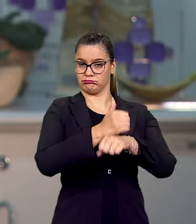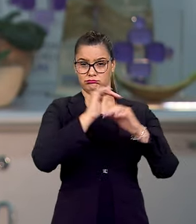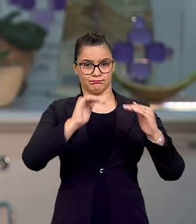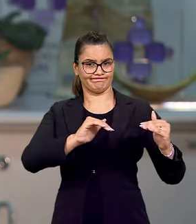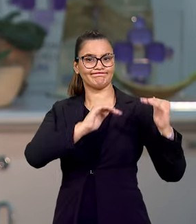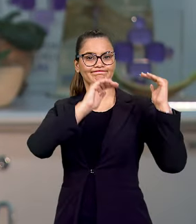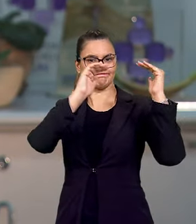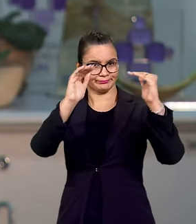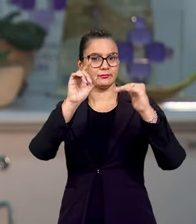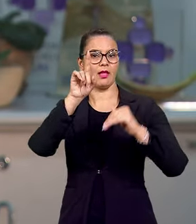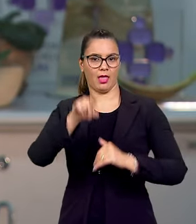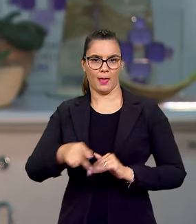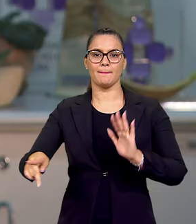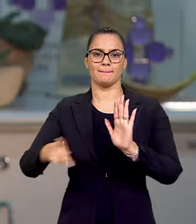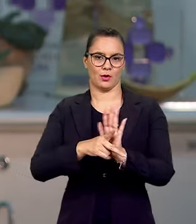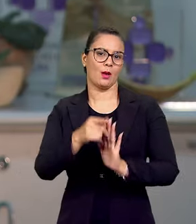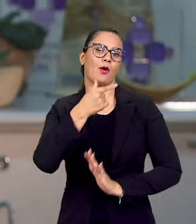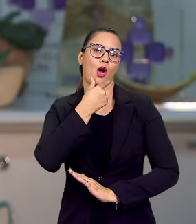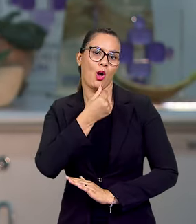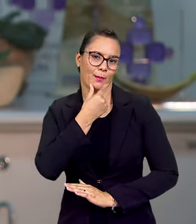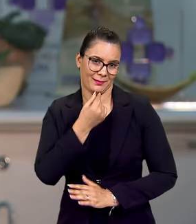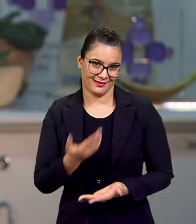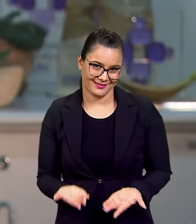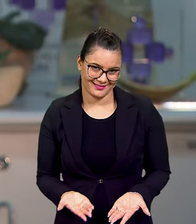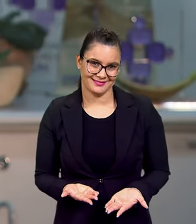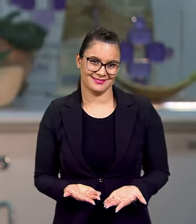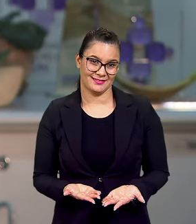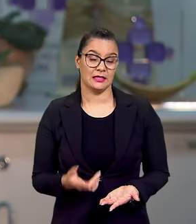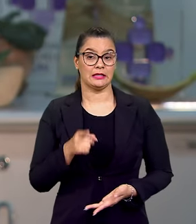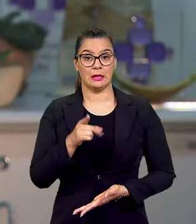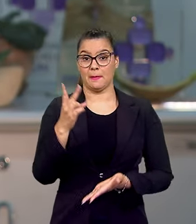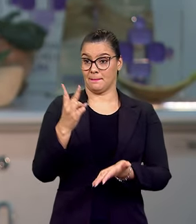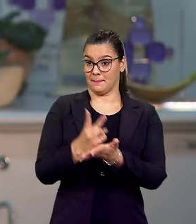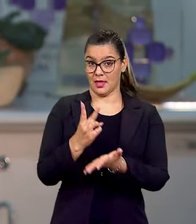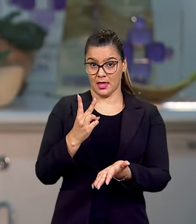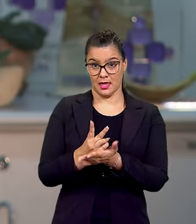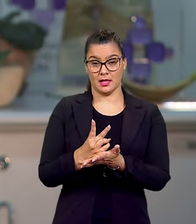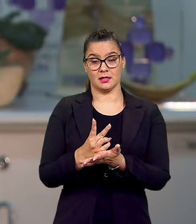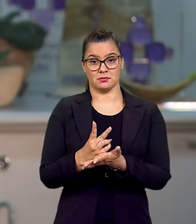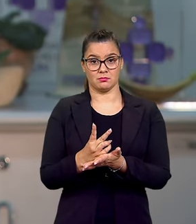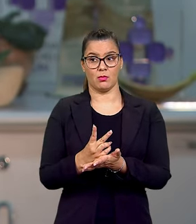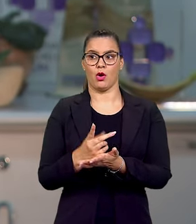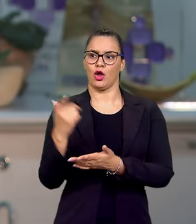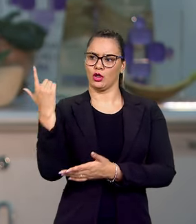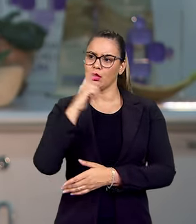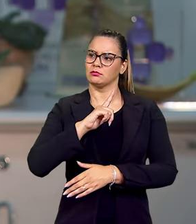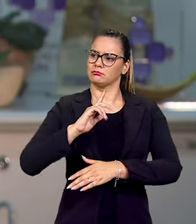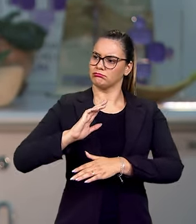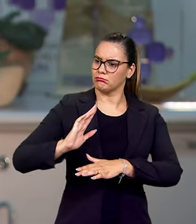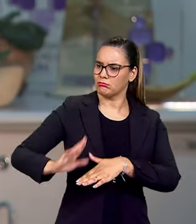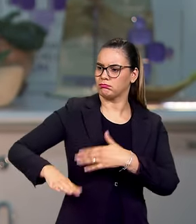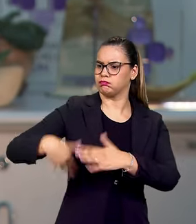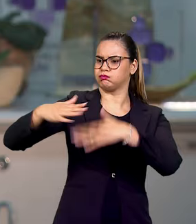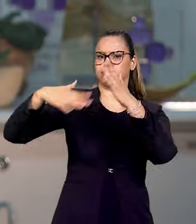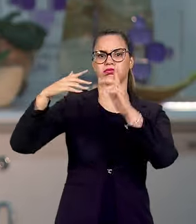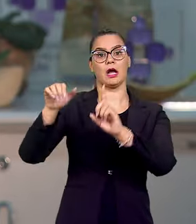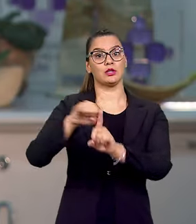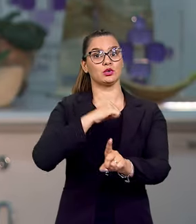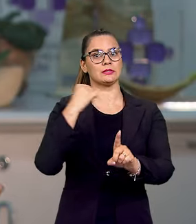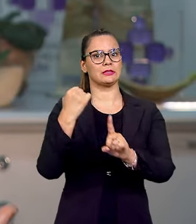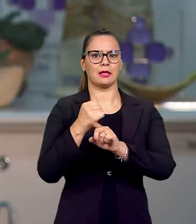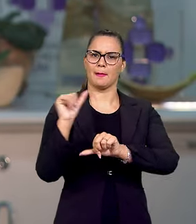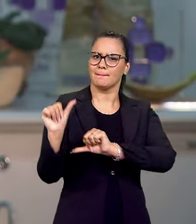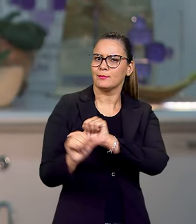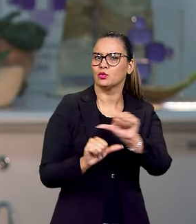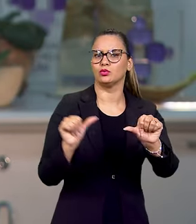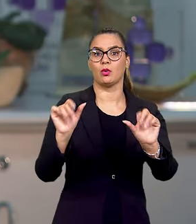profissões de ponta no nosso país ainda é exercido pelos homens. Então, mesmo que a gente avançou, a